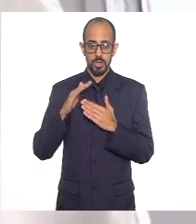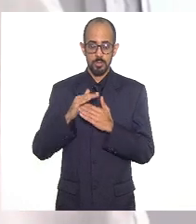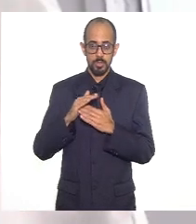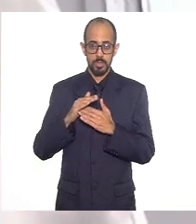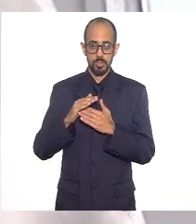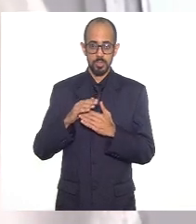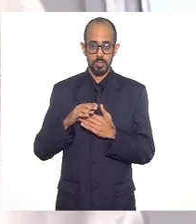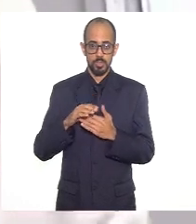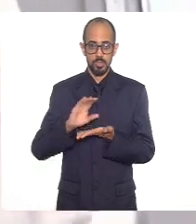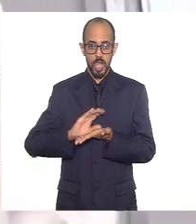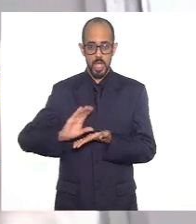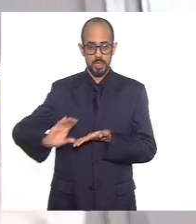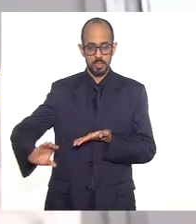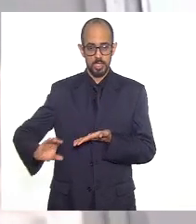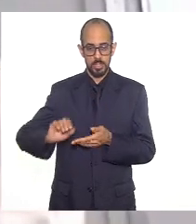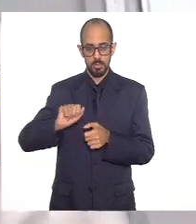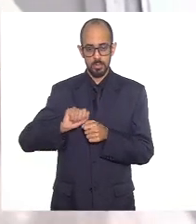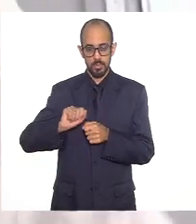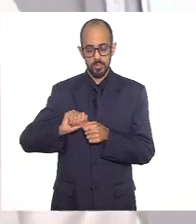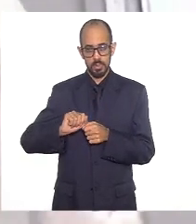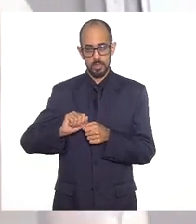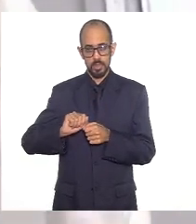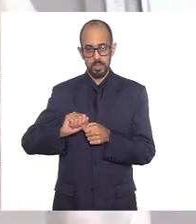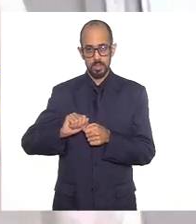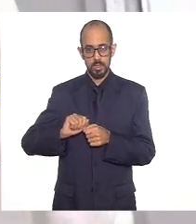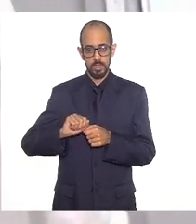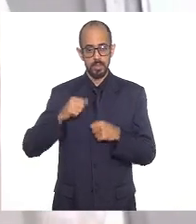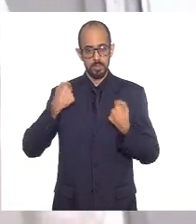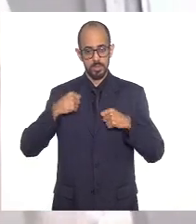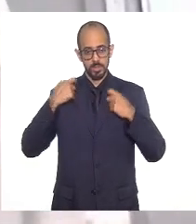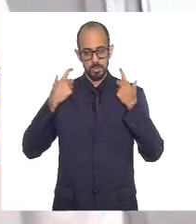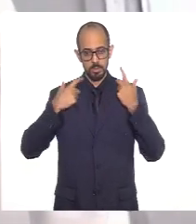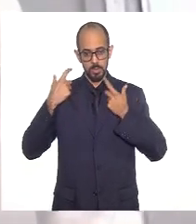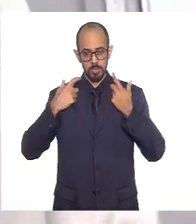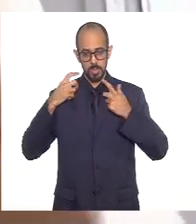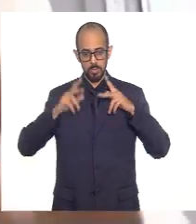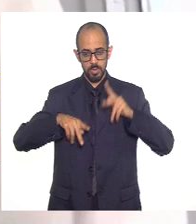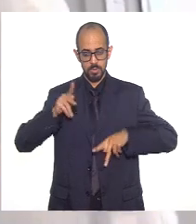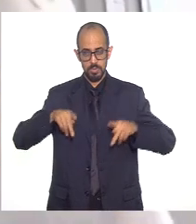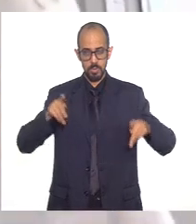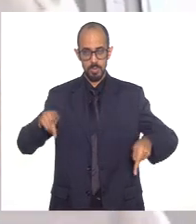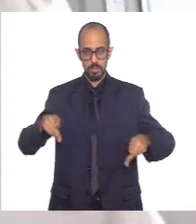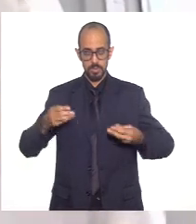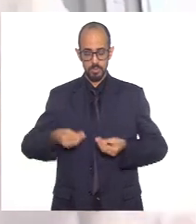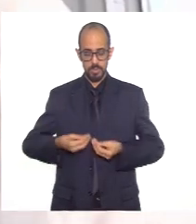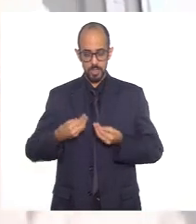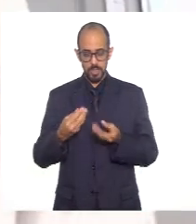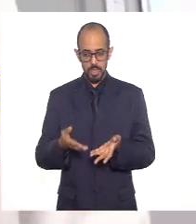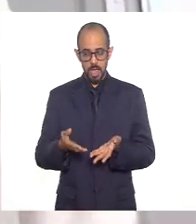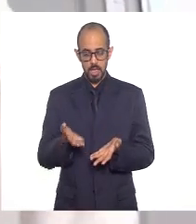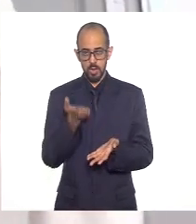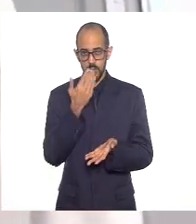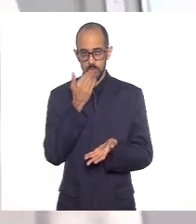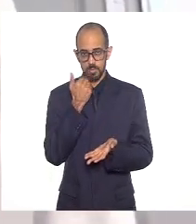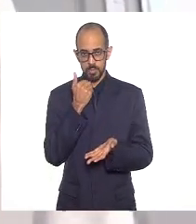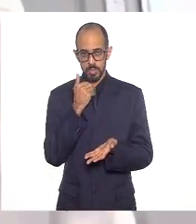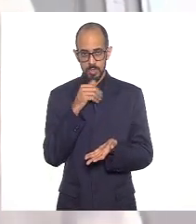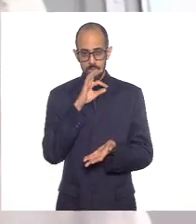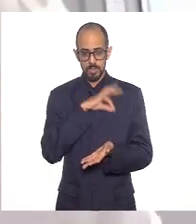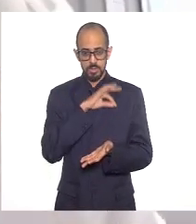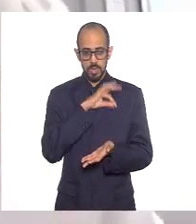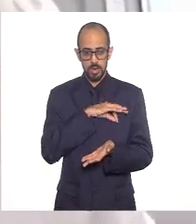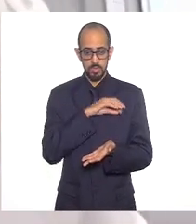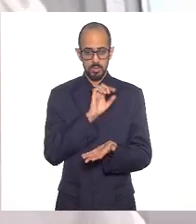fazer investimentos e um Estado que precisa se preocupar com a sua população, que precisa colocar comida no prato e renda na mão de